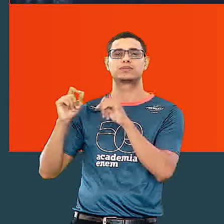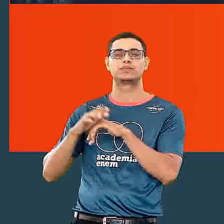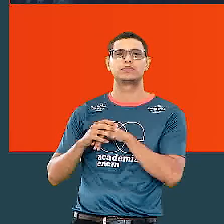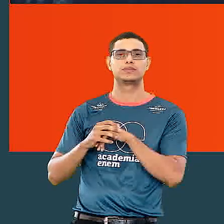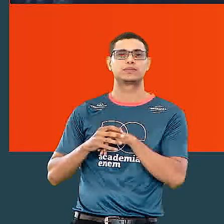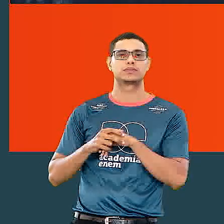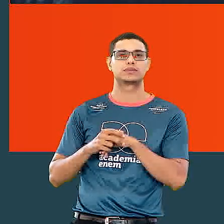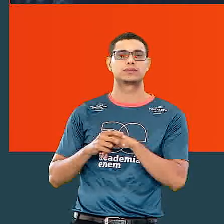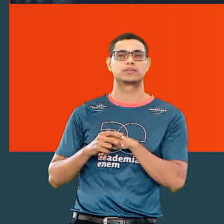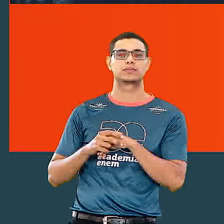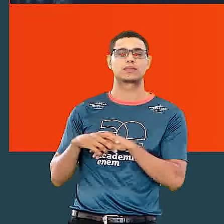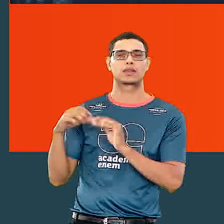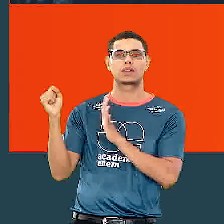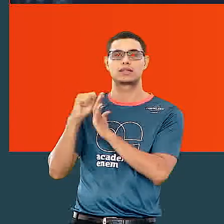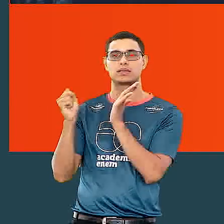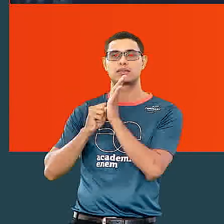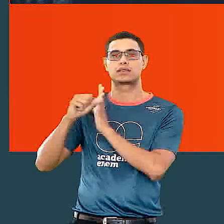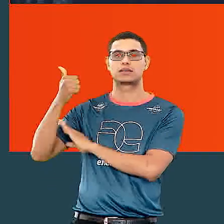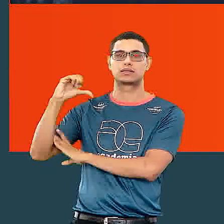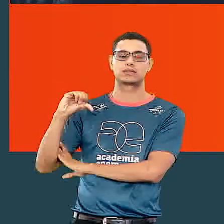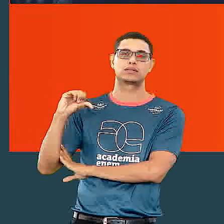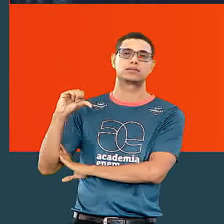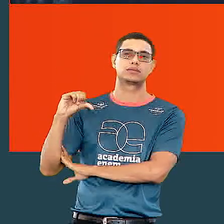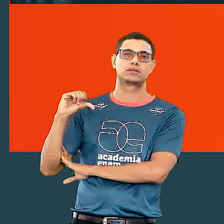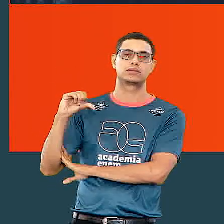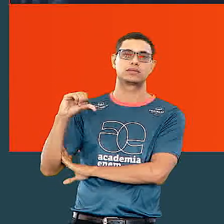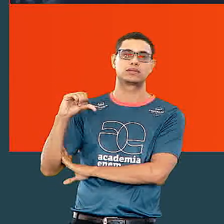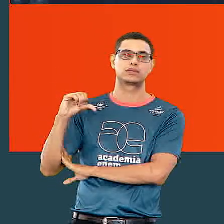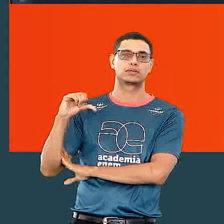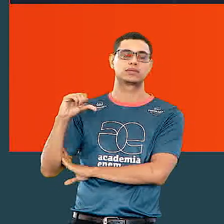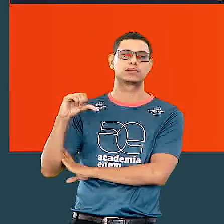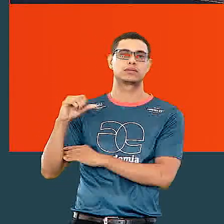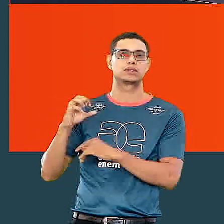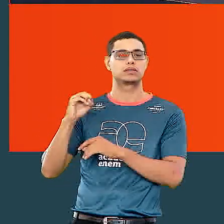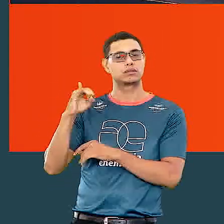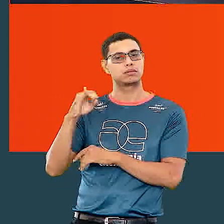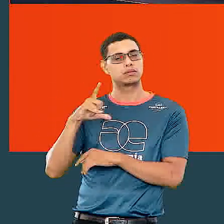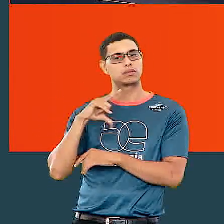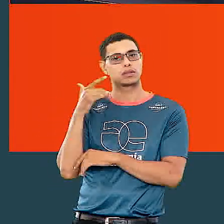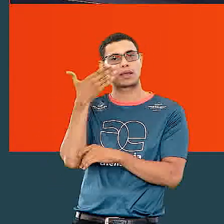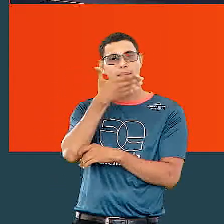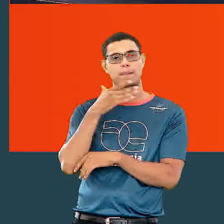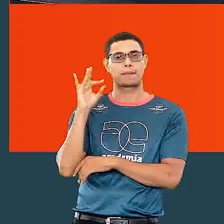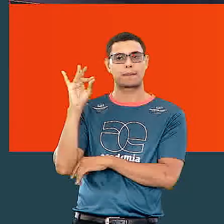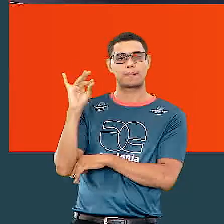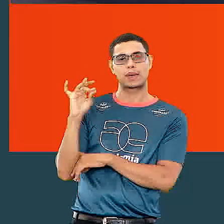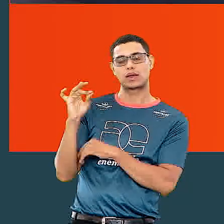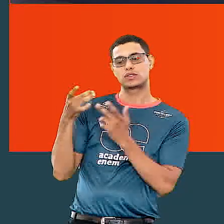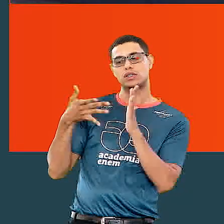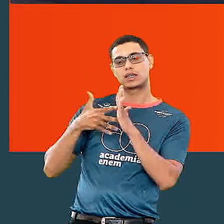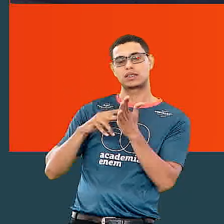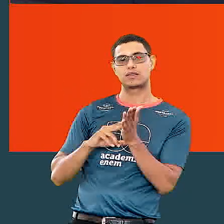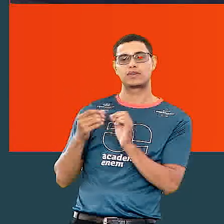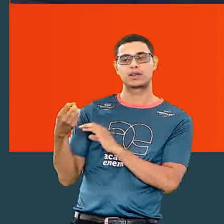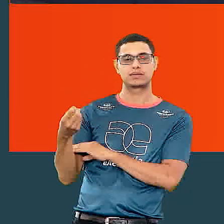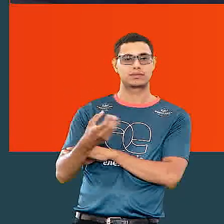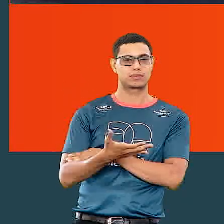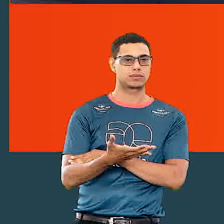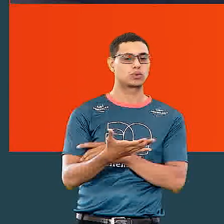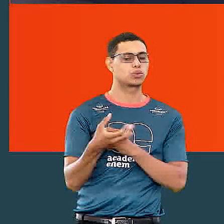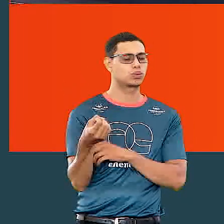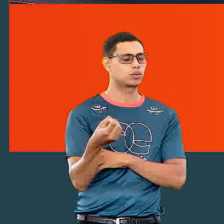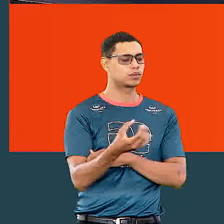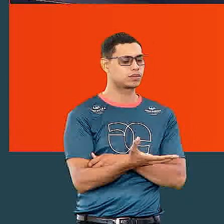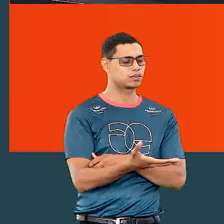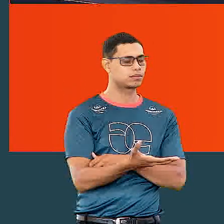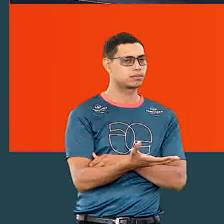ó. Século XIX. Peraí, se tem neo, é porque é novo. E se é